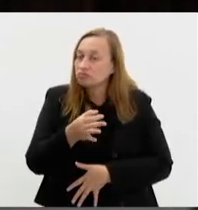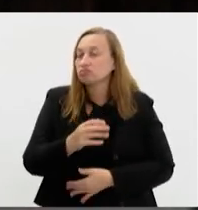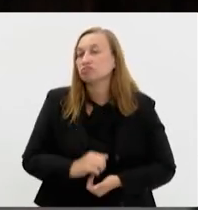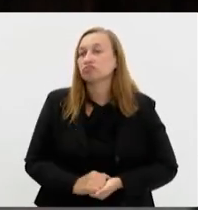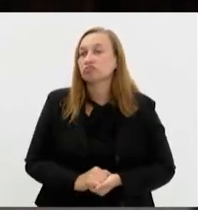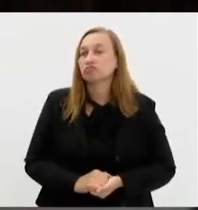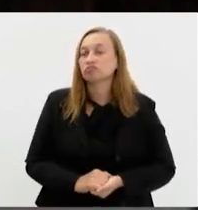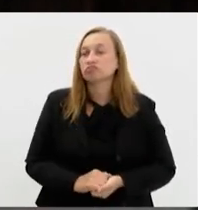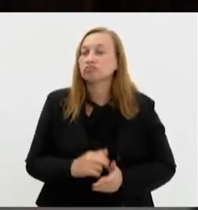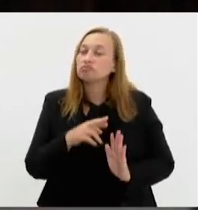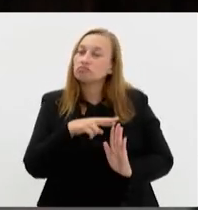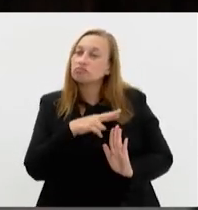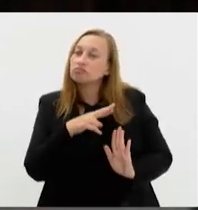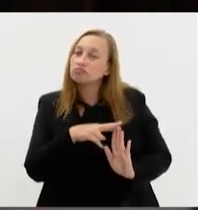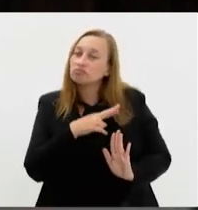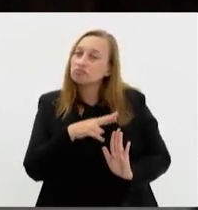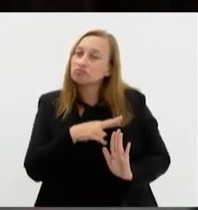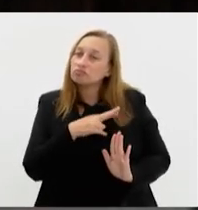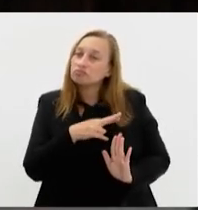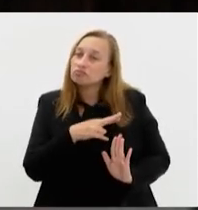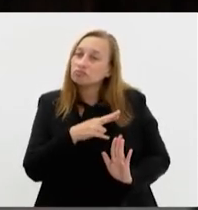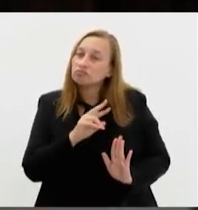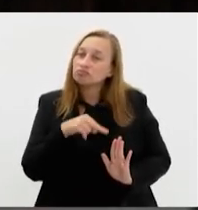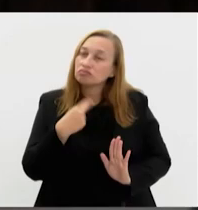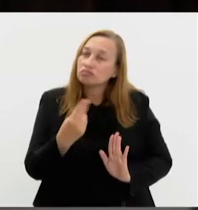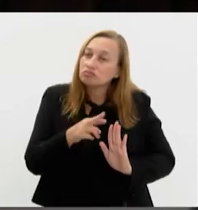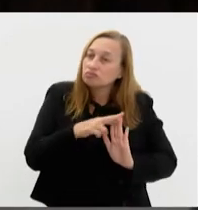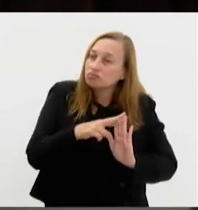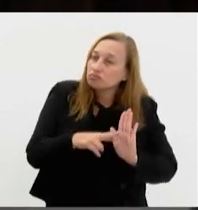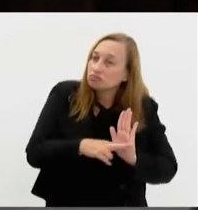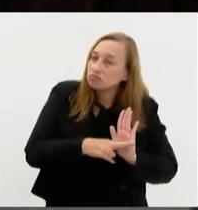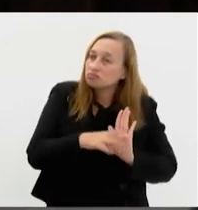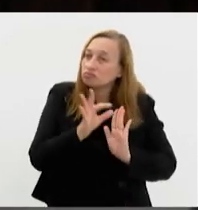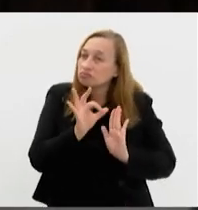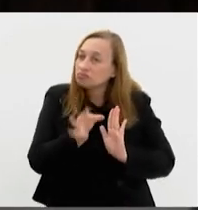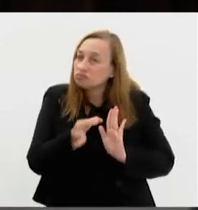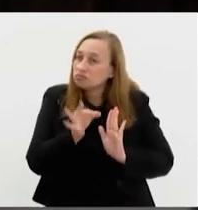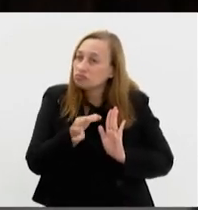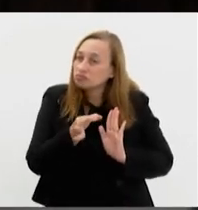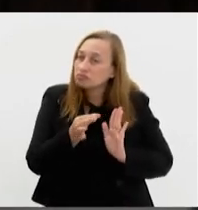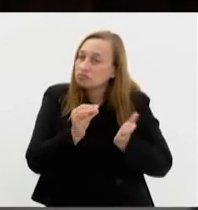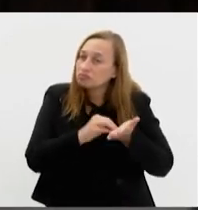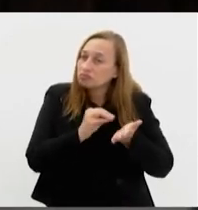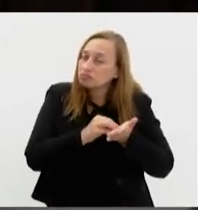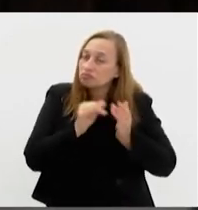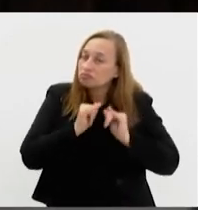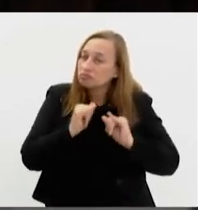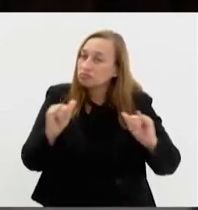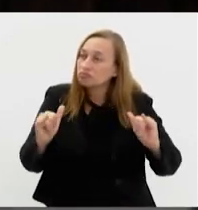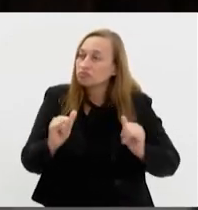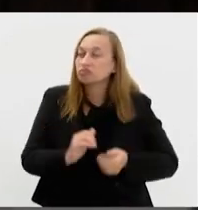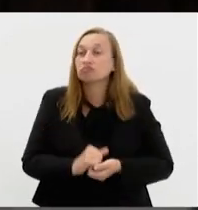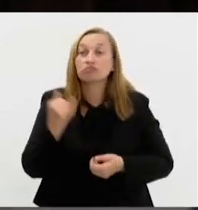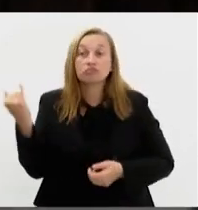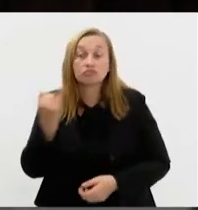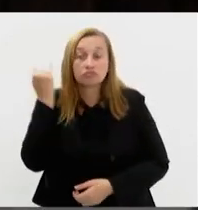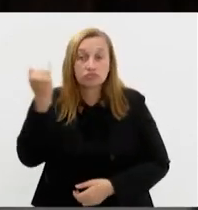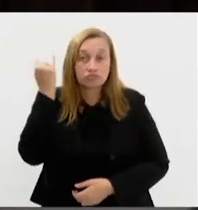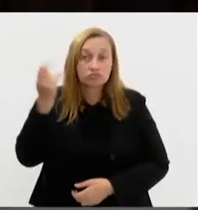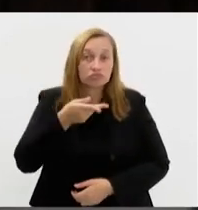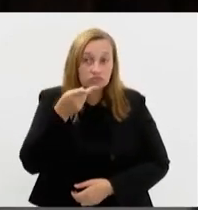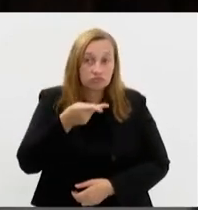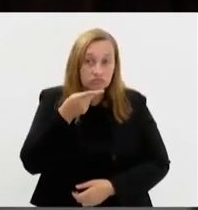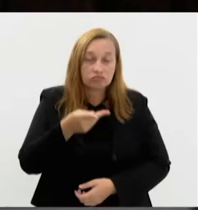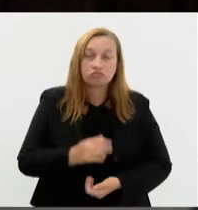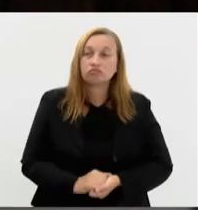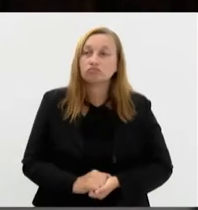uma resolução ou de uma Norma específica que trate da desinformação e é importante aludir que o